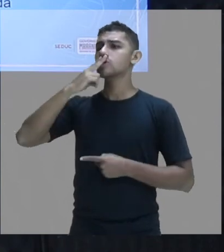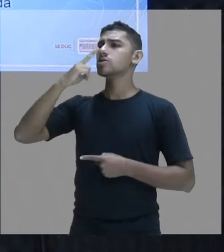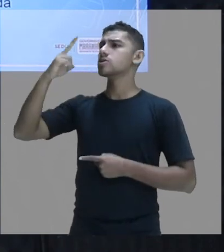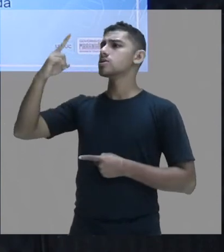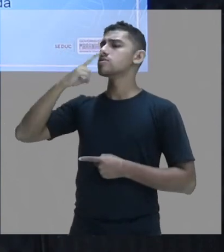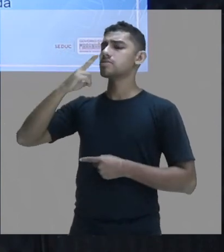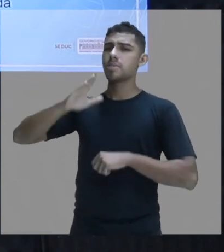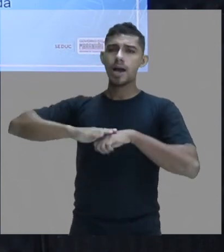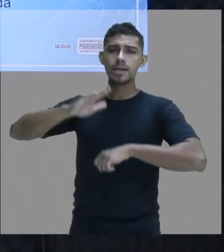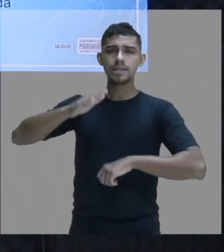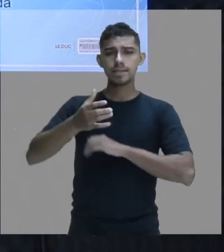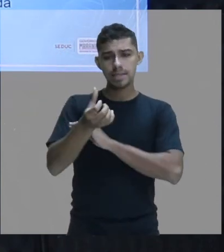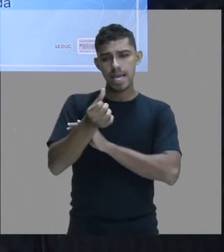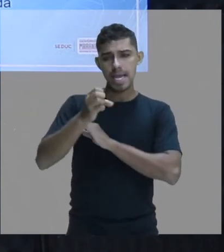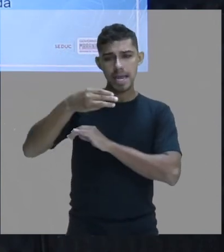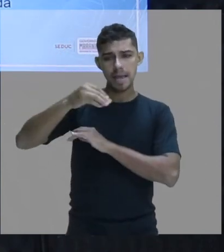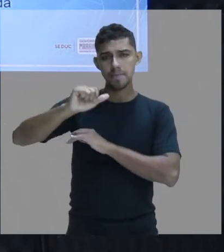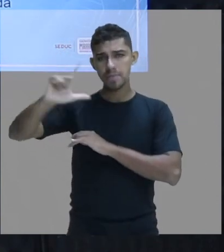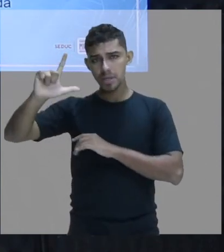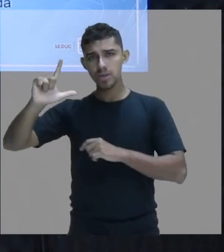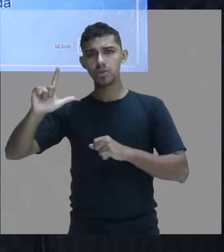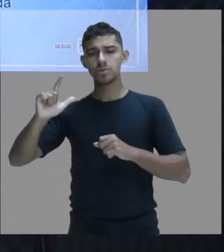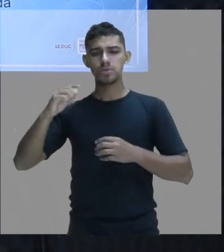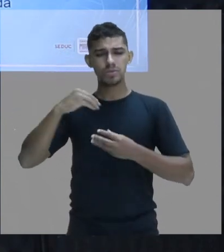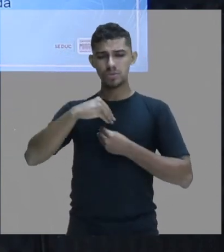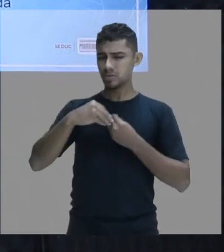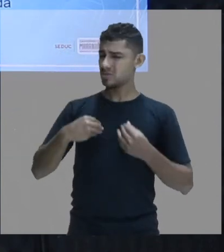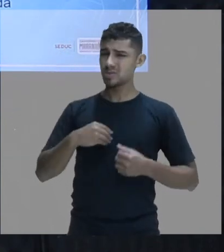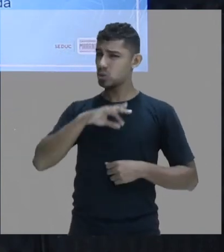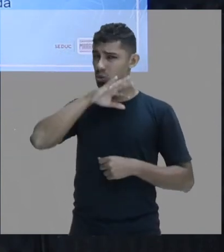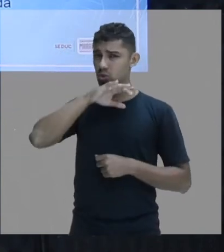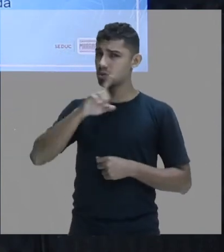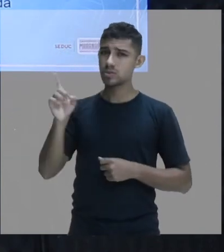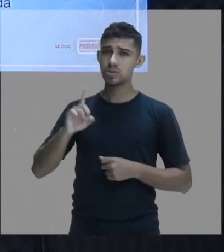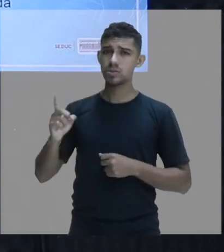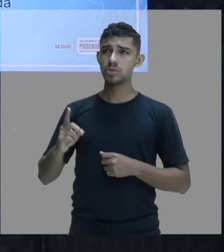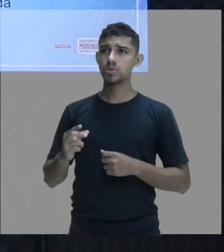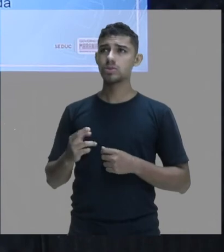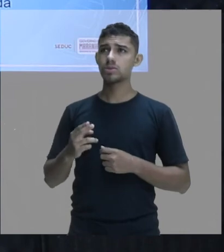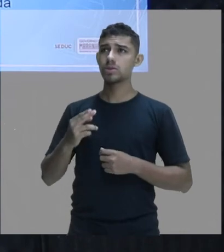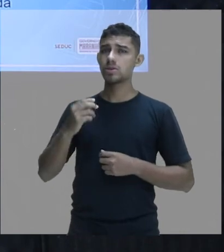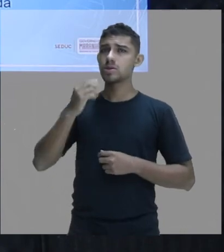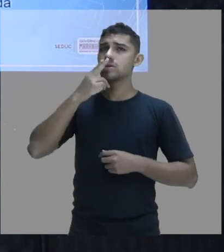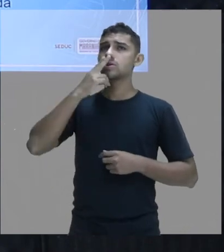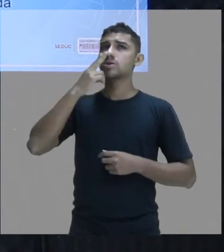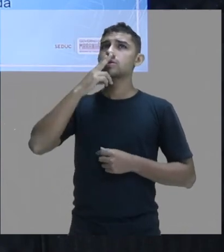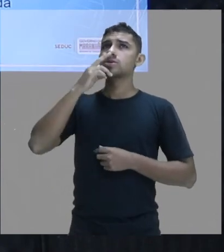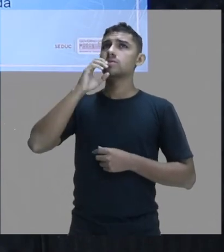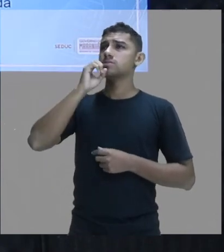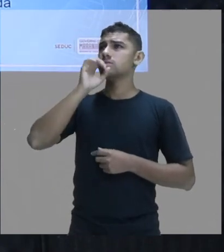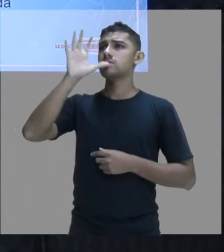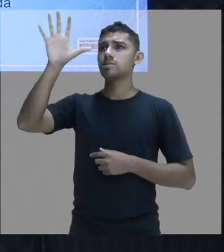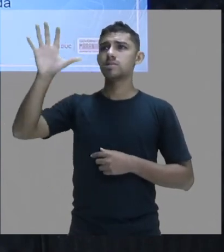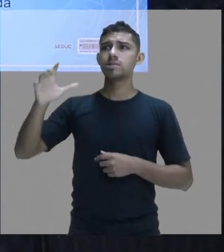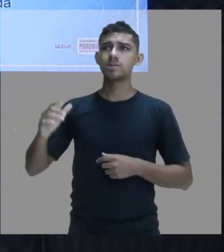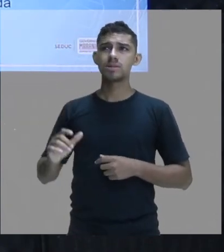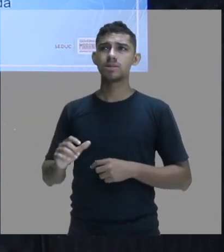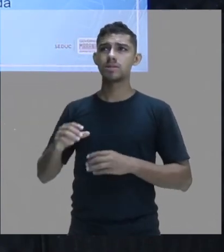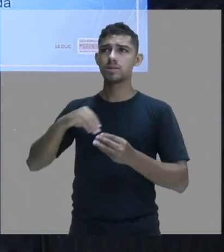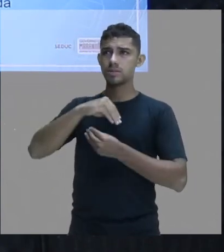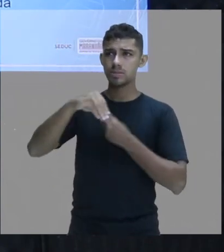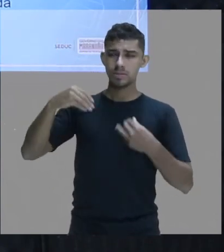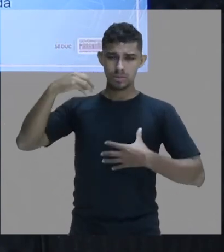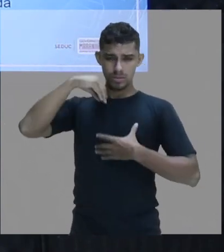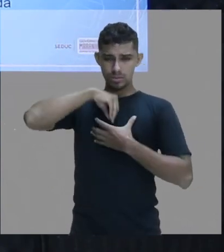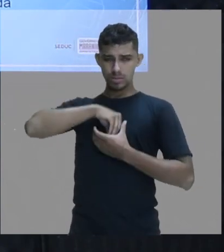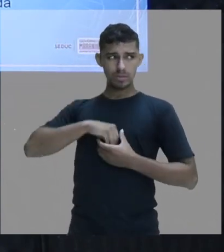substâncias tóxicas aí para o indivíduo. Então, nada bom, não é uma boa ideia fumar, jogar uma fumaça rica nessas substâncias do